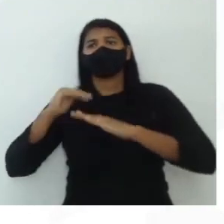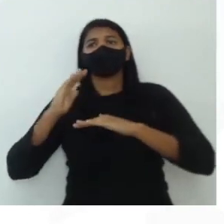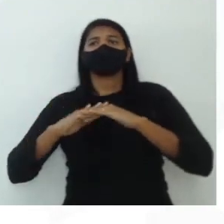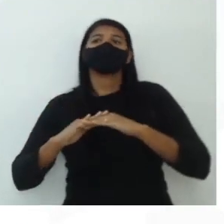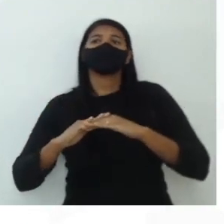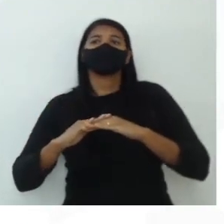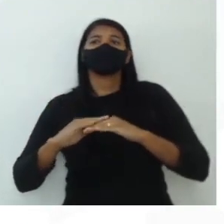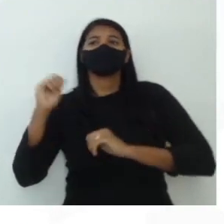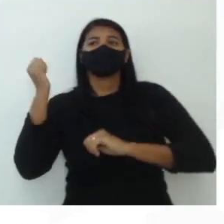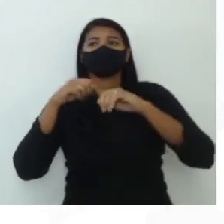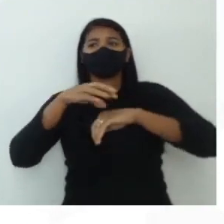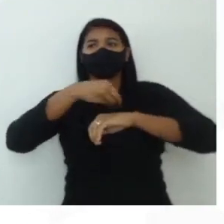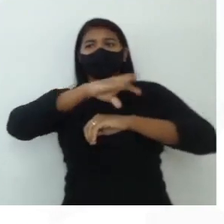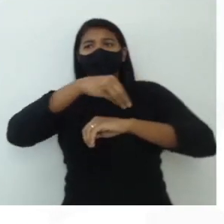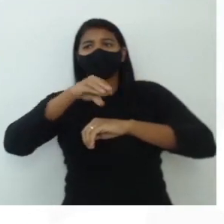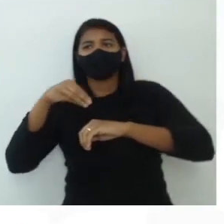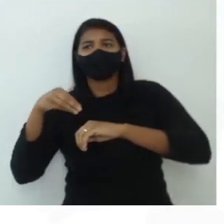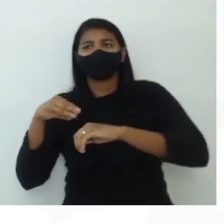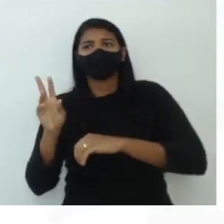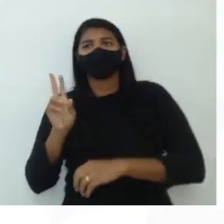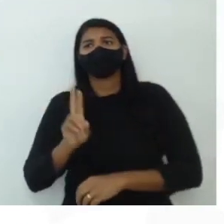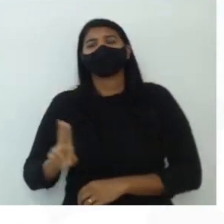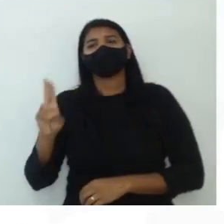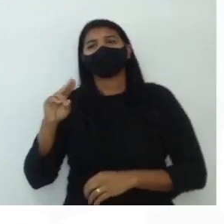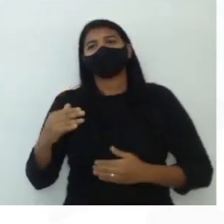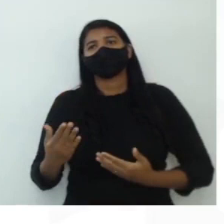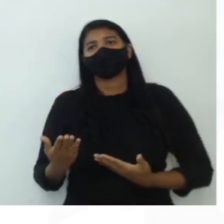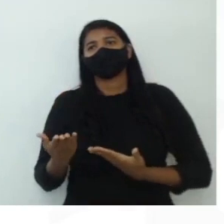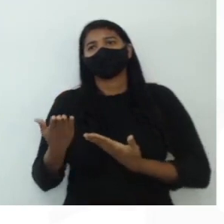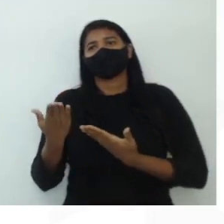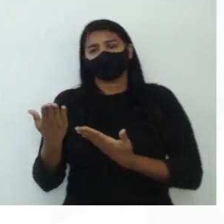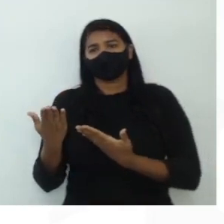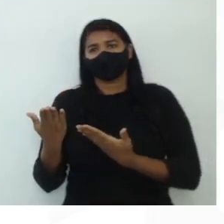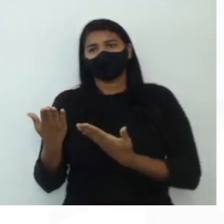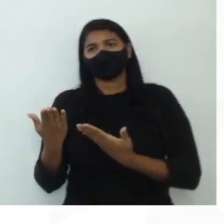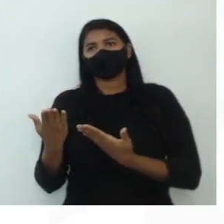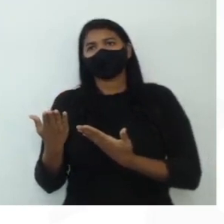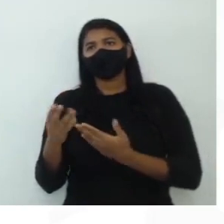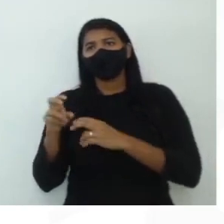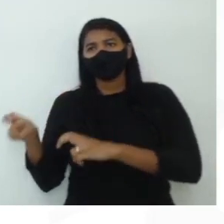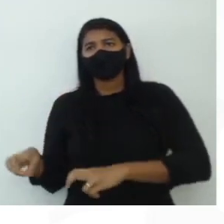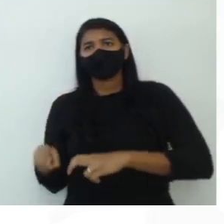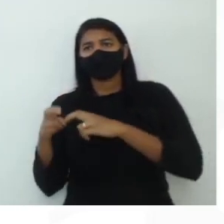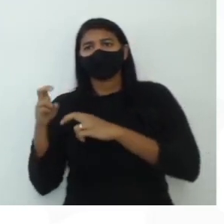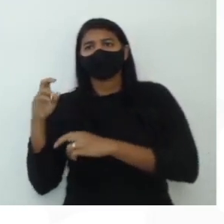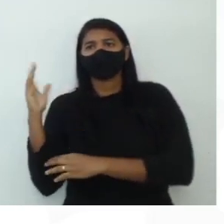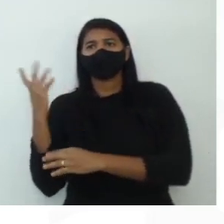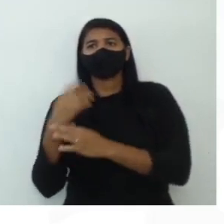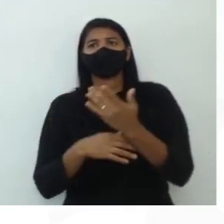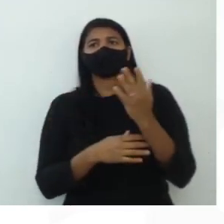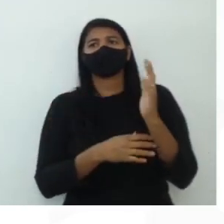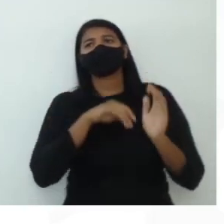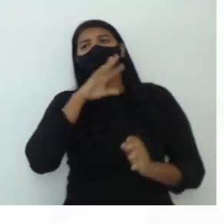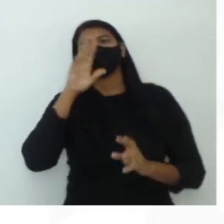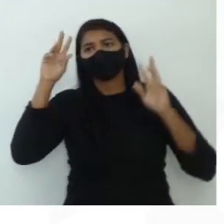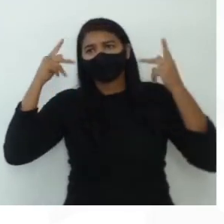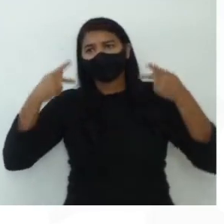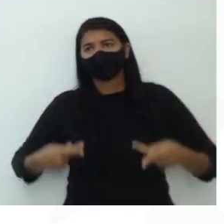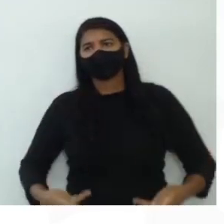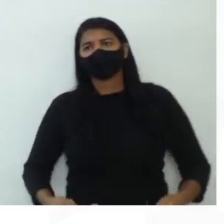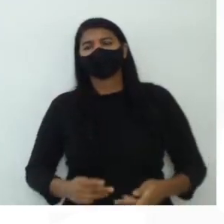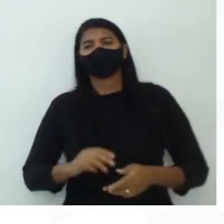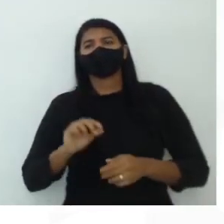produção, distribuição e utilização equitativa das riquezas produzidas, né, pelo ser humano.